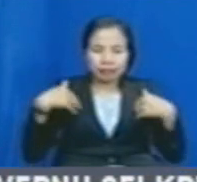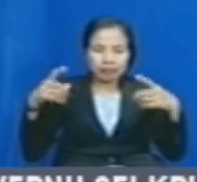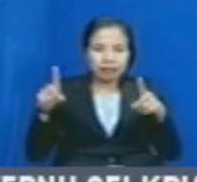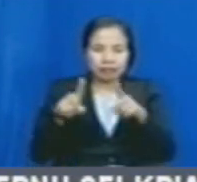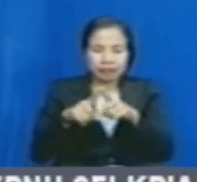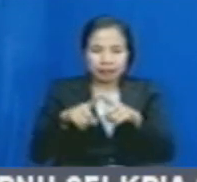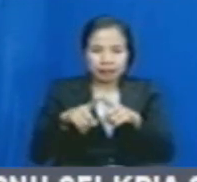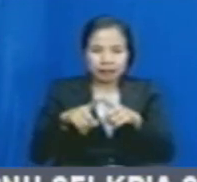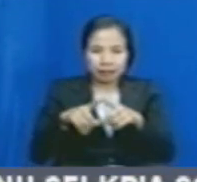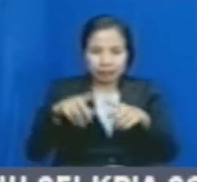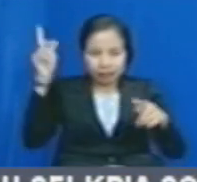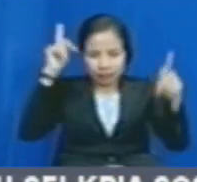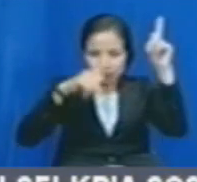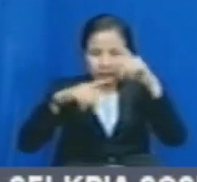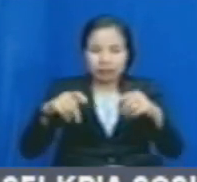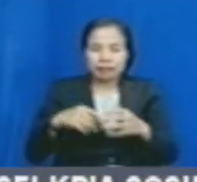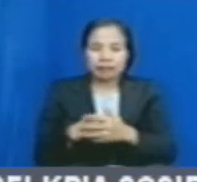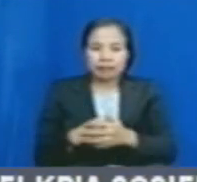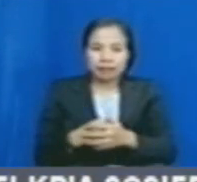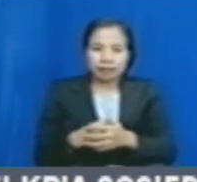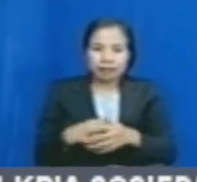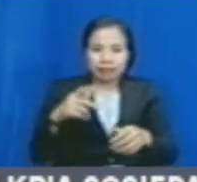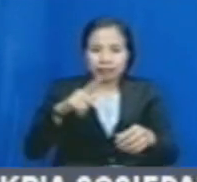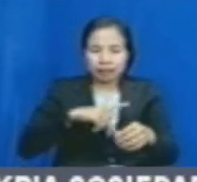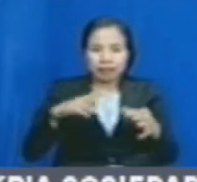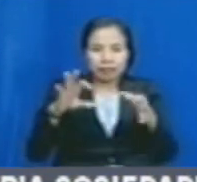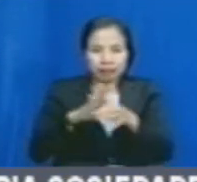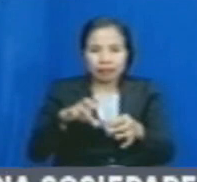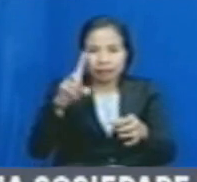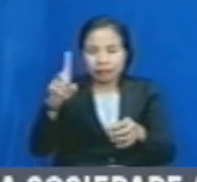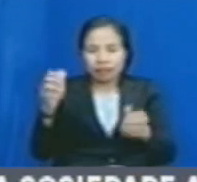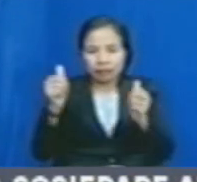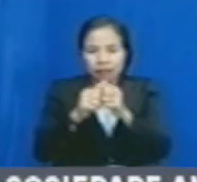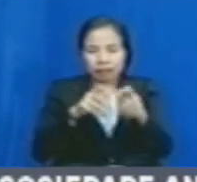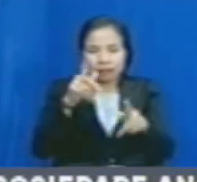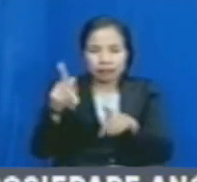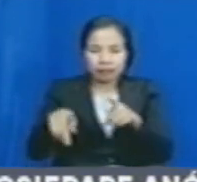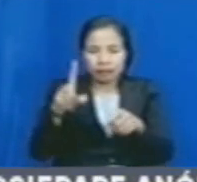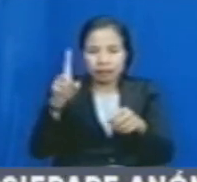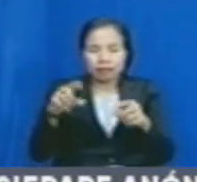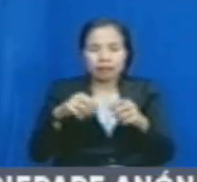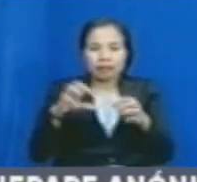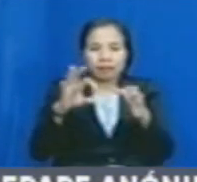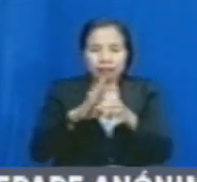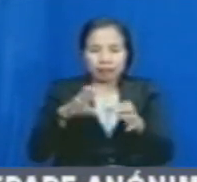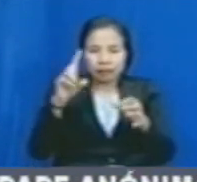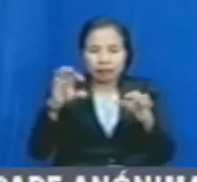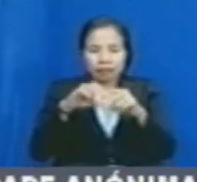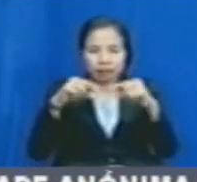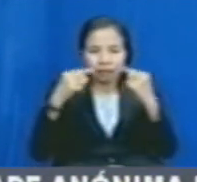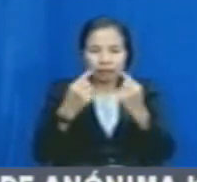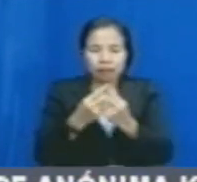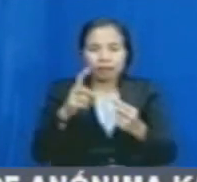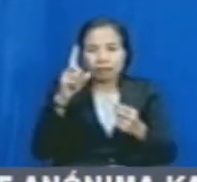pessoal. Sim. Entre ema ida, membro ida ho comunidade ida ou membro ida ho membro arte marciais